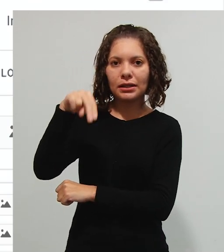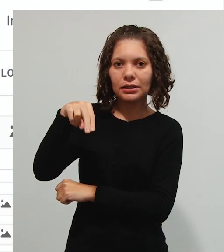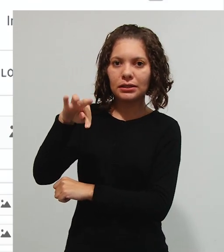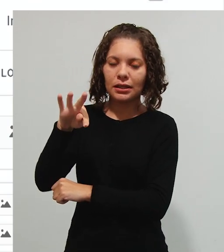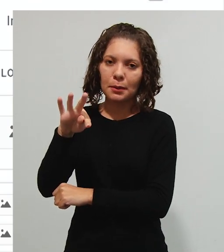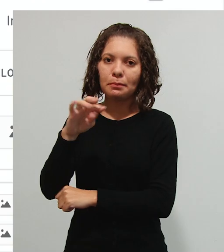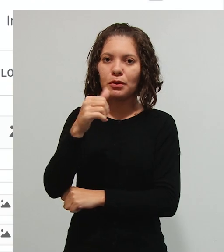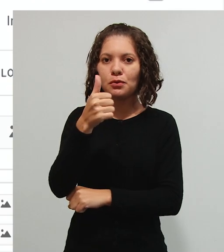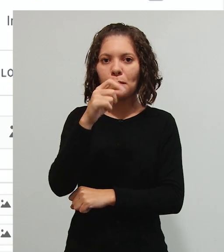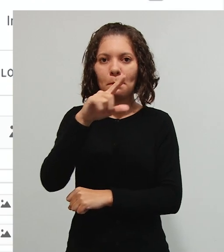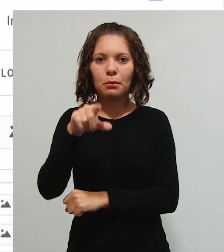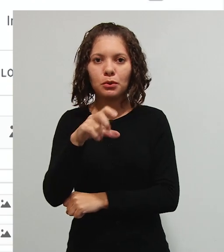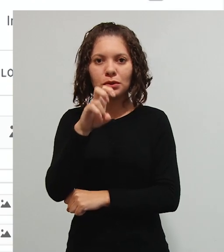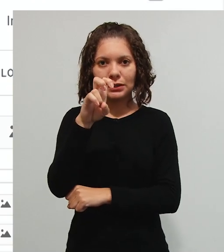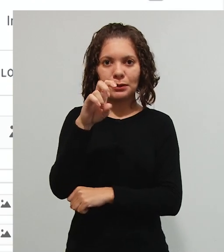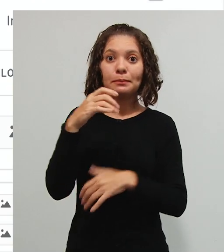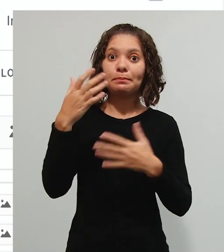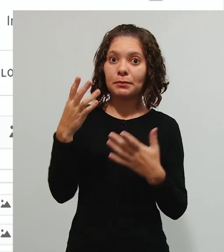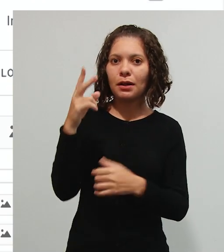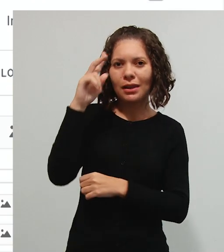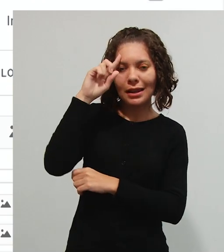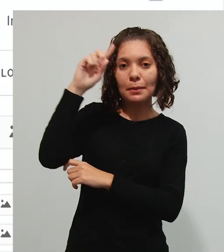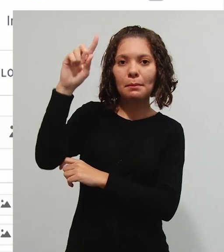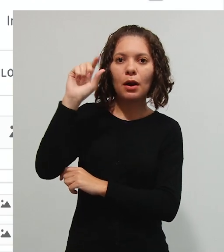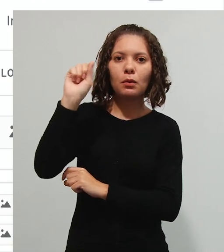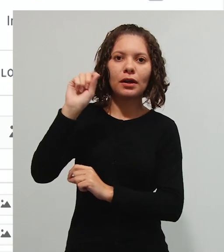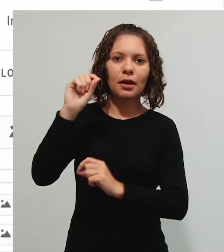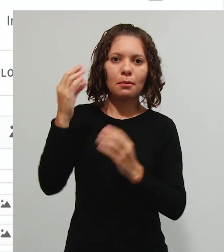o objetivo. Então, você vai começar, né,